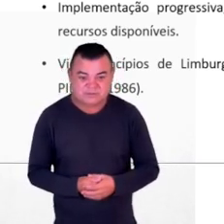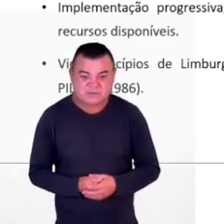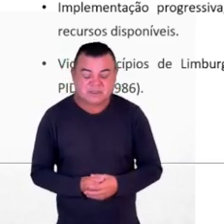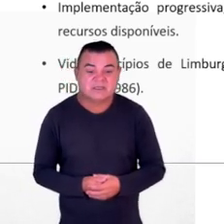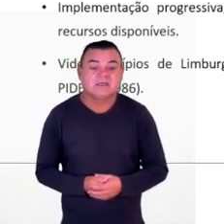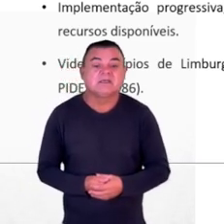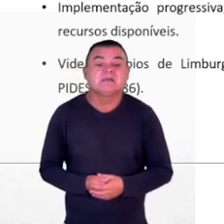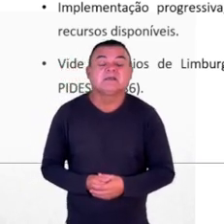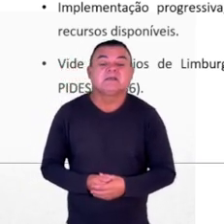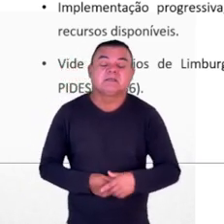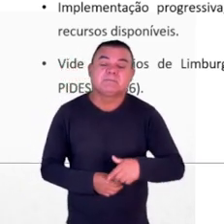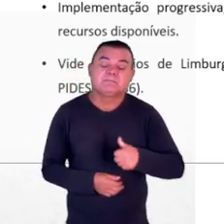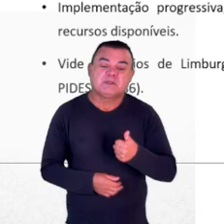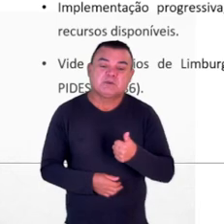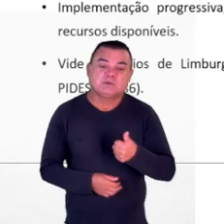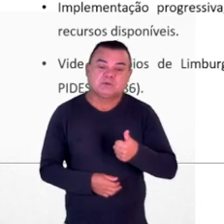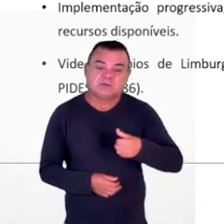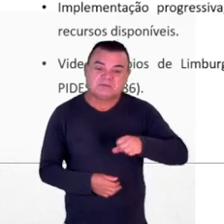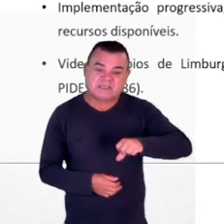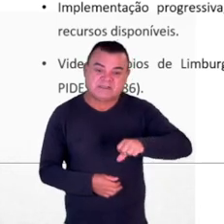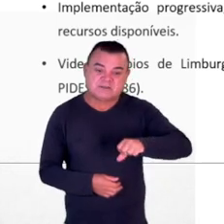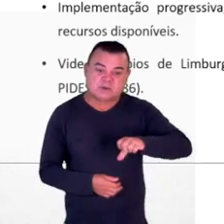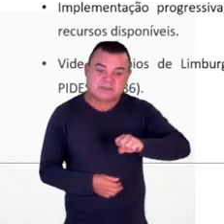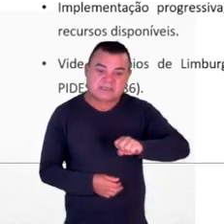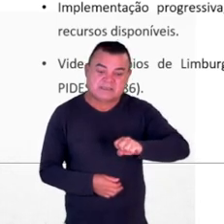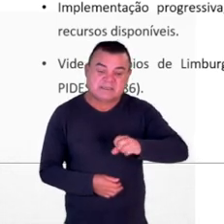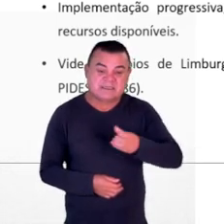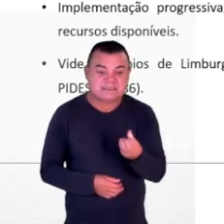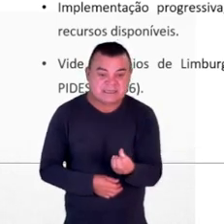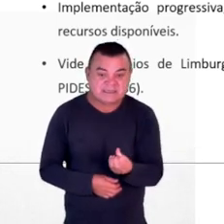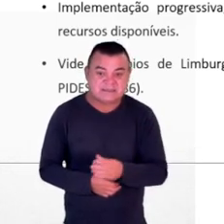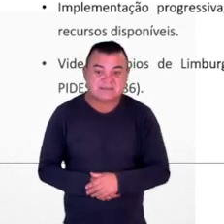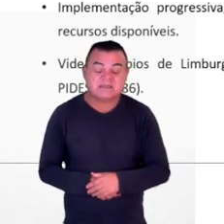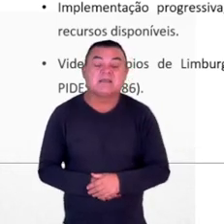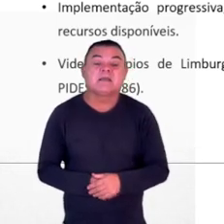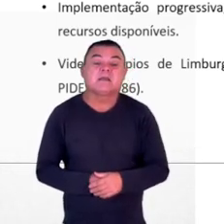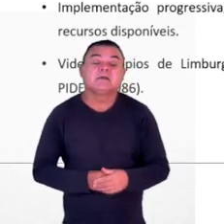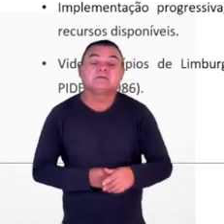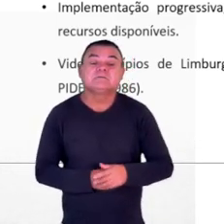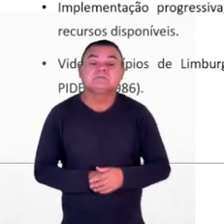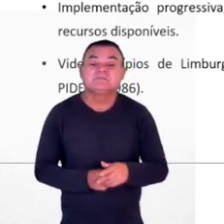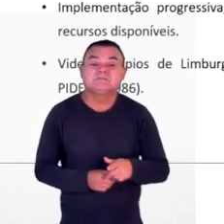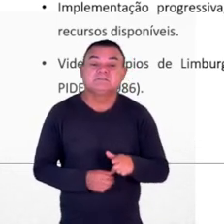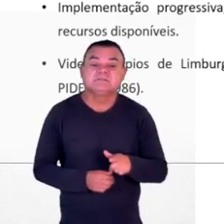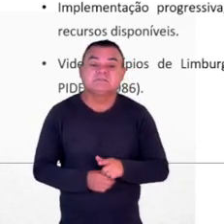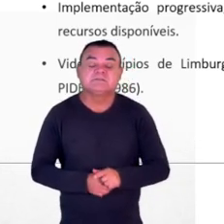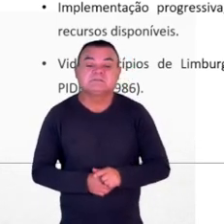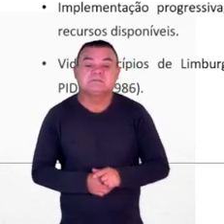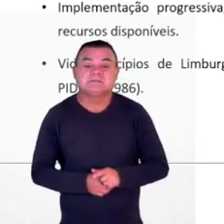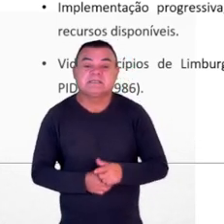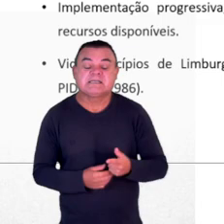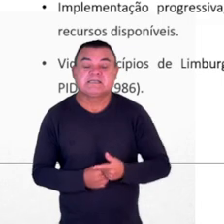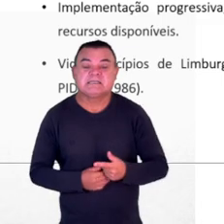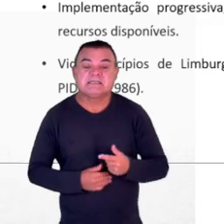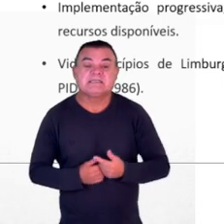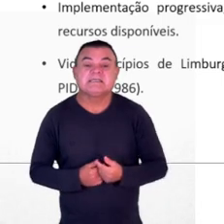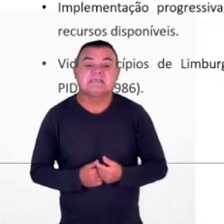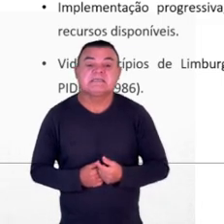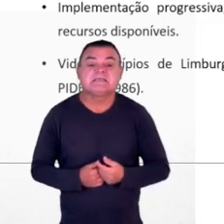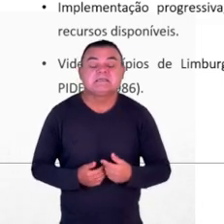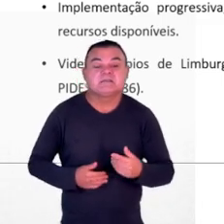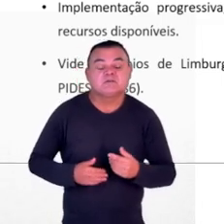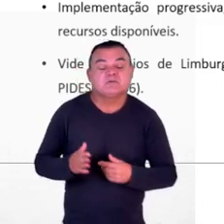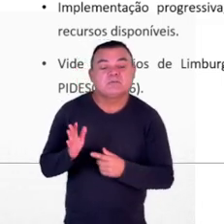de 1986 eles tratam da aplicação do pidesc